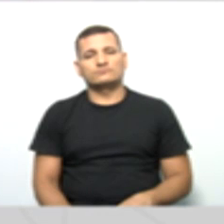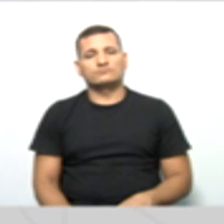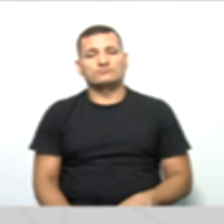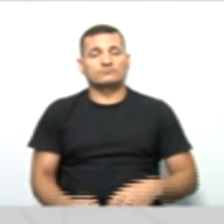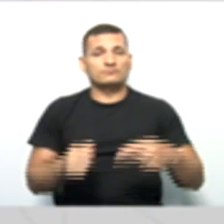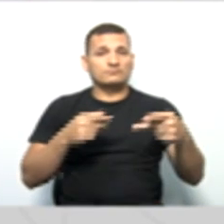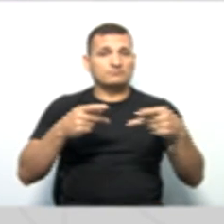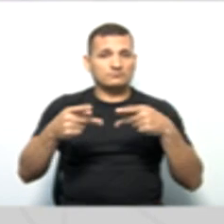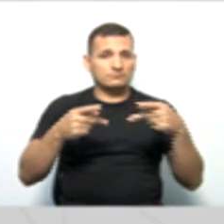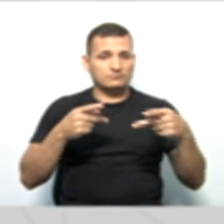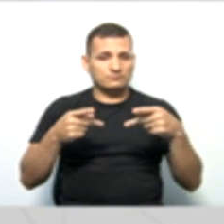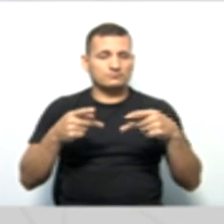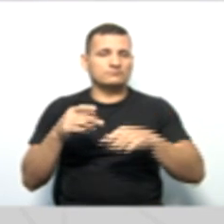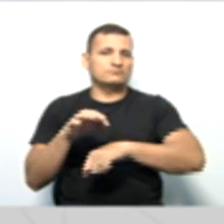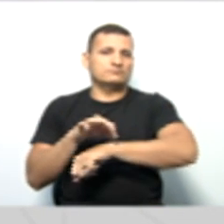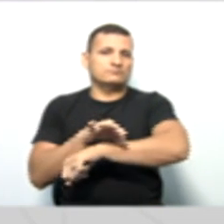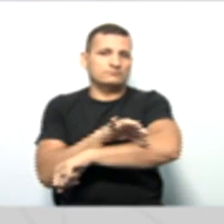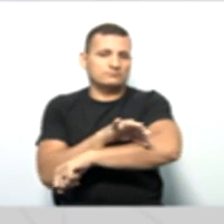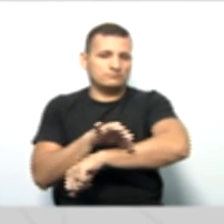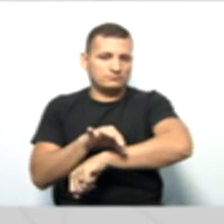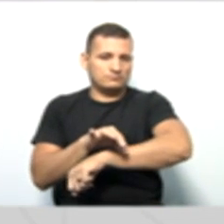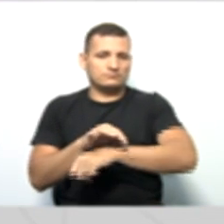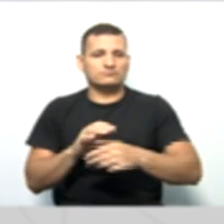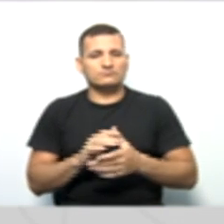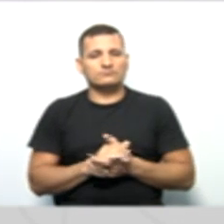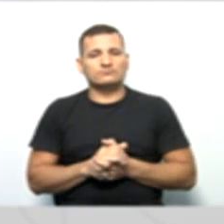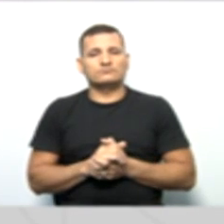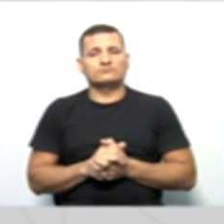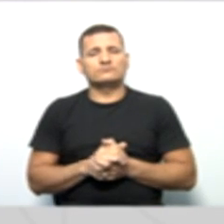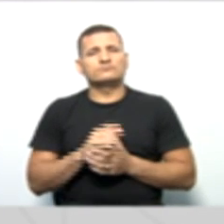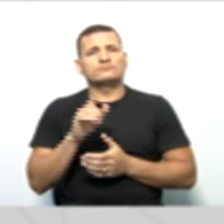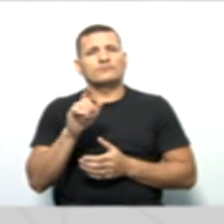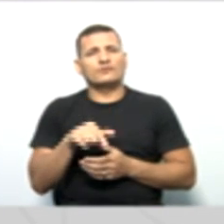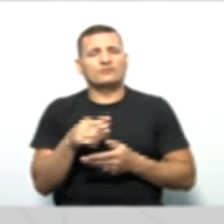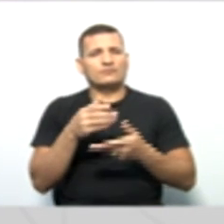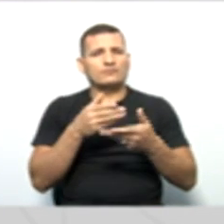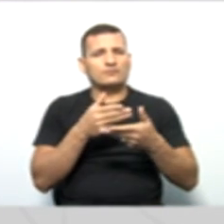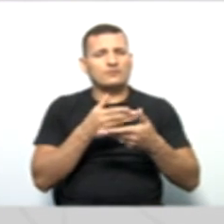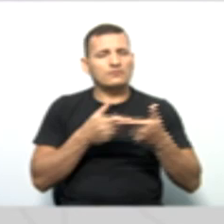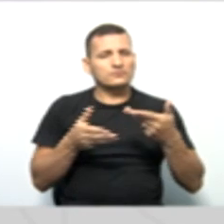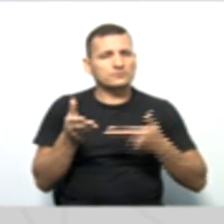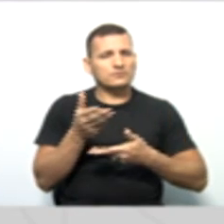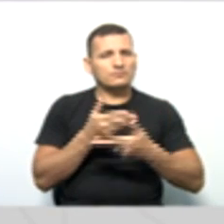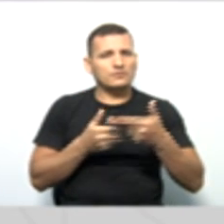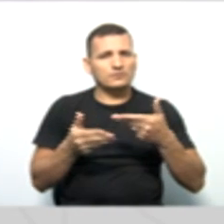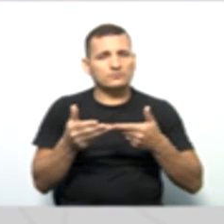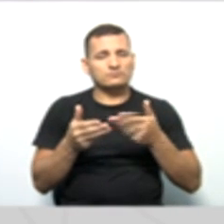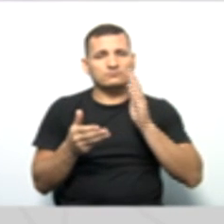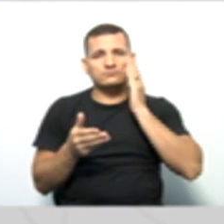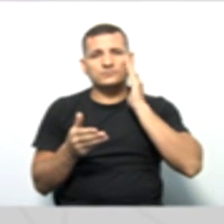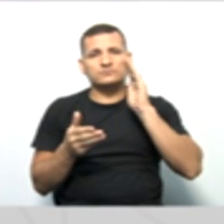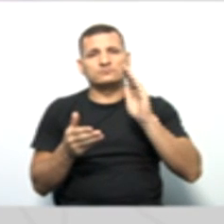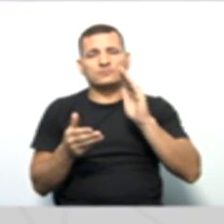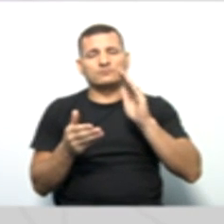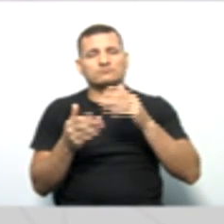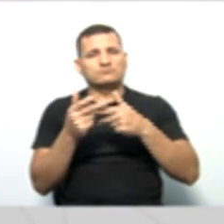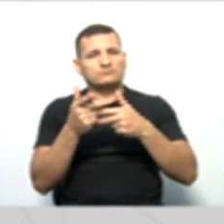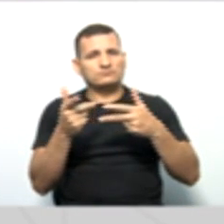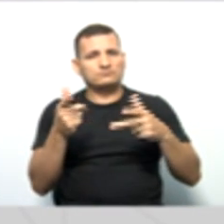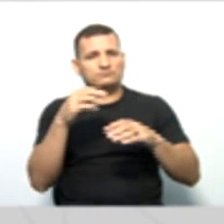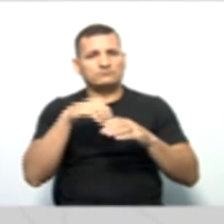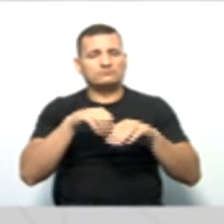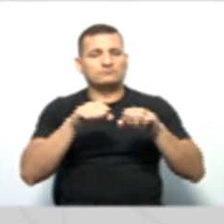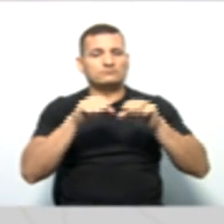Projeto arquitetural, tá, gente? Define os relacionamentos entre os principais elementos estruturais do software,